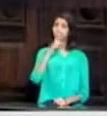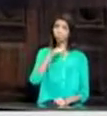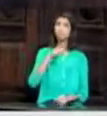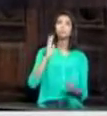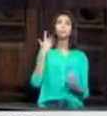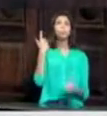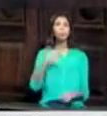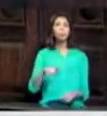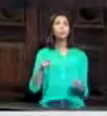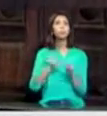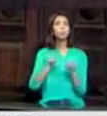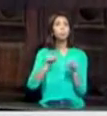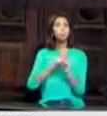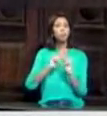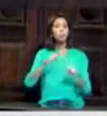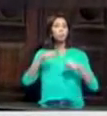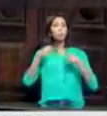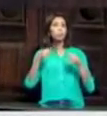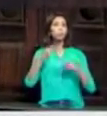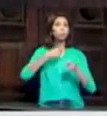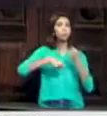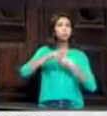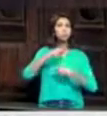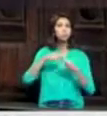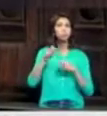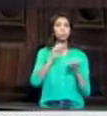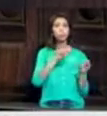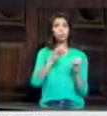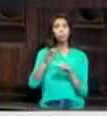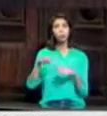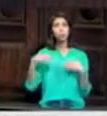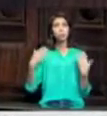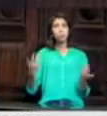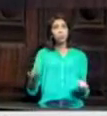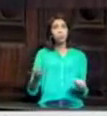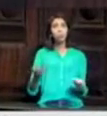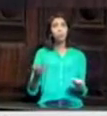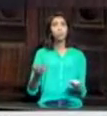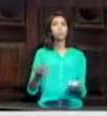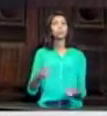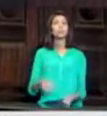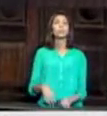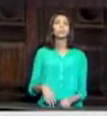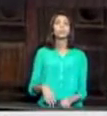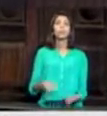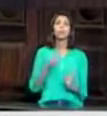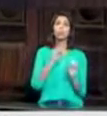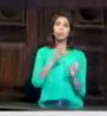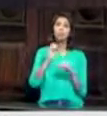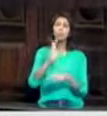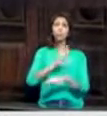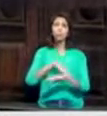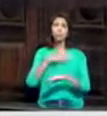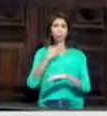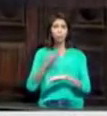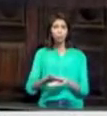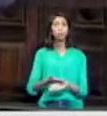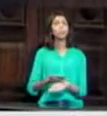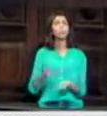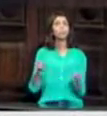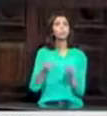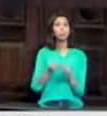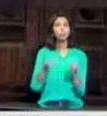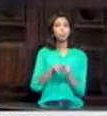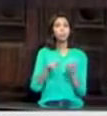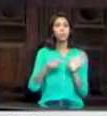mais ampliou o investimento em educação neste intervalo de tempo. Portanto, os investimentos em educação integral. Foi muito bonito ver a apresentação. Quero